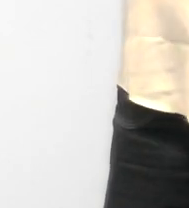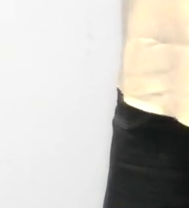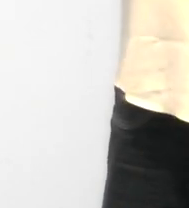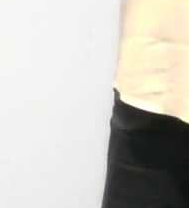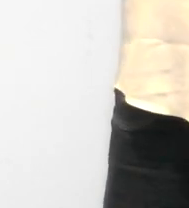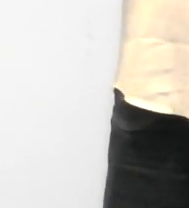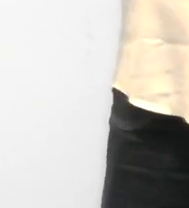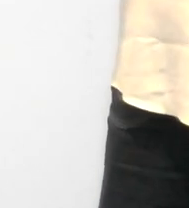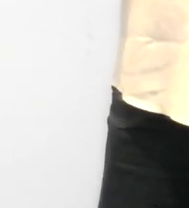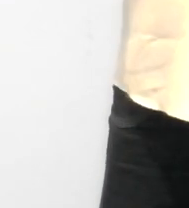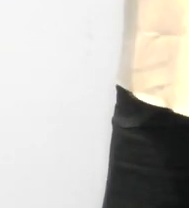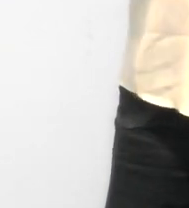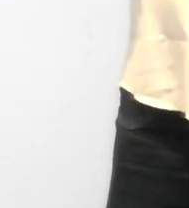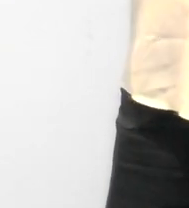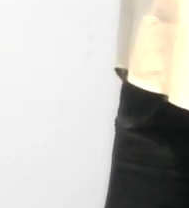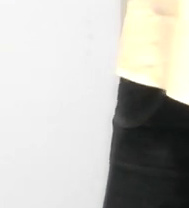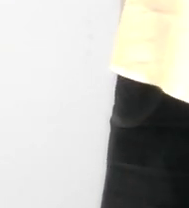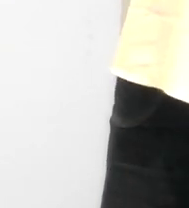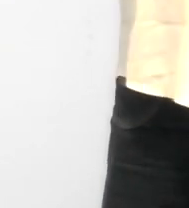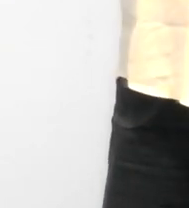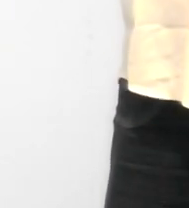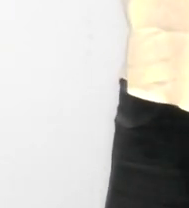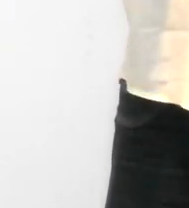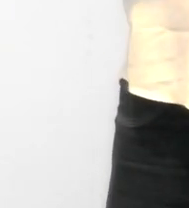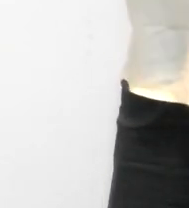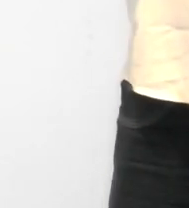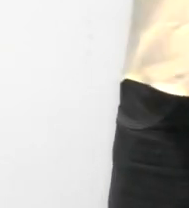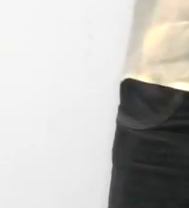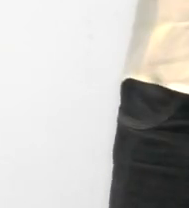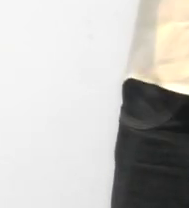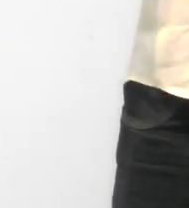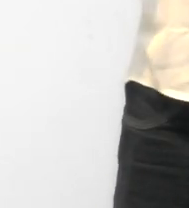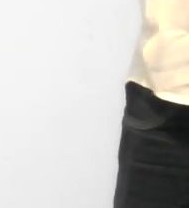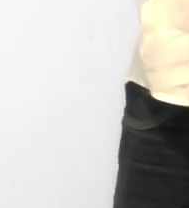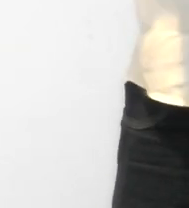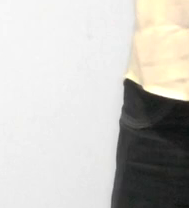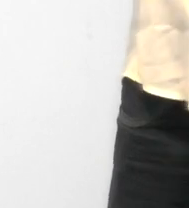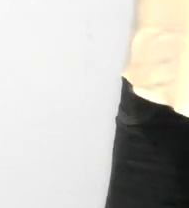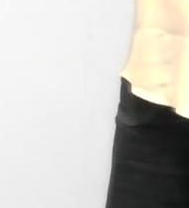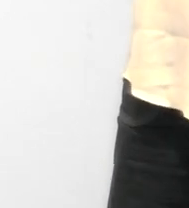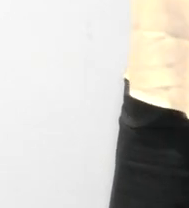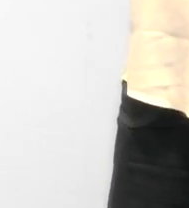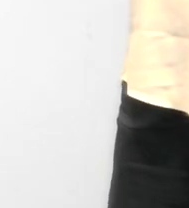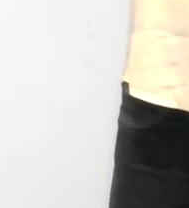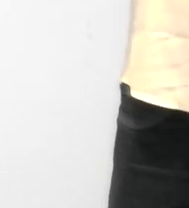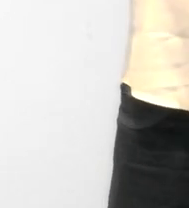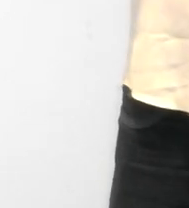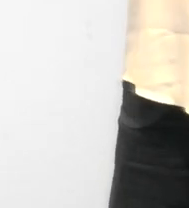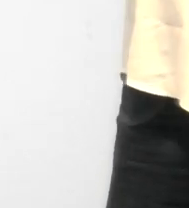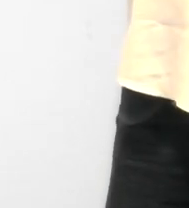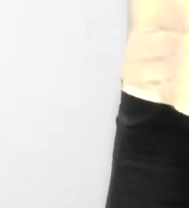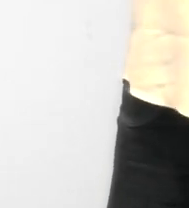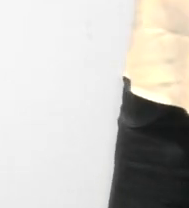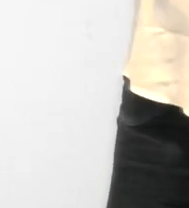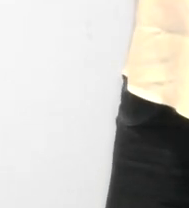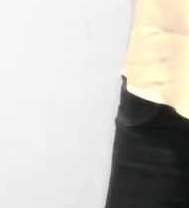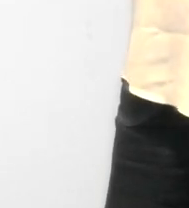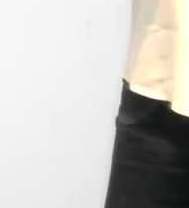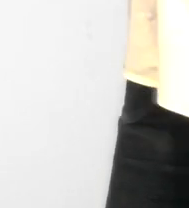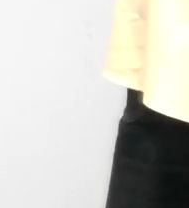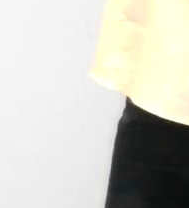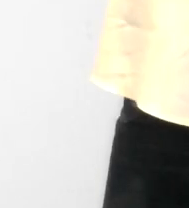não vai negociar essa pauta mas que o senhor traga essa pauta também para o o estado porque o estado precisa se